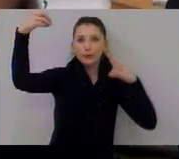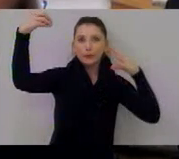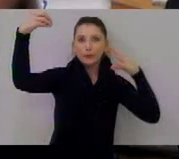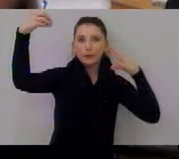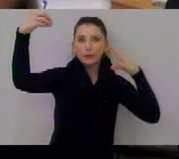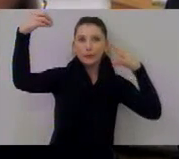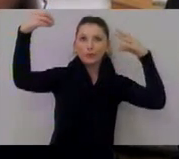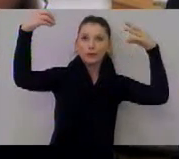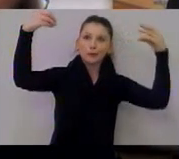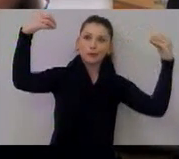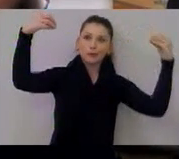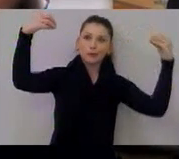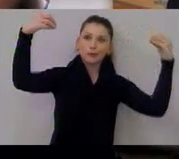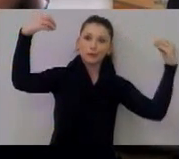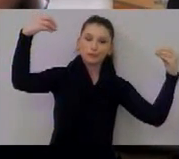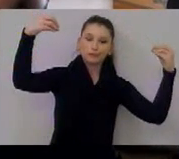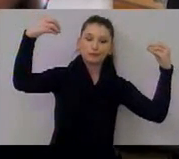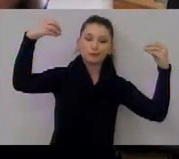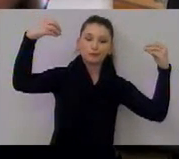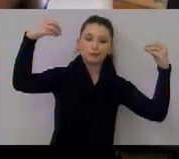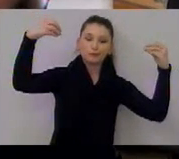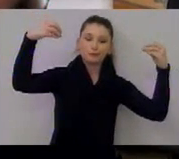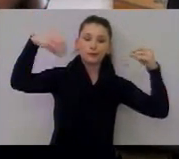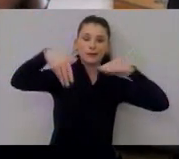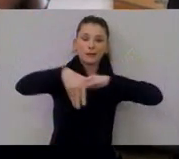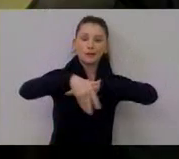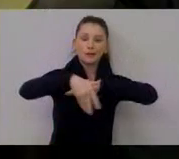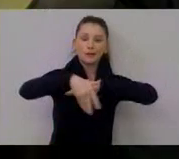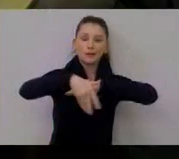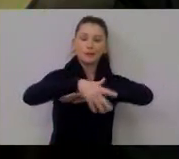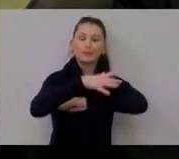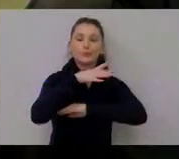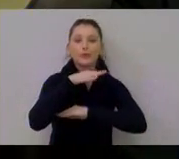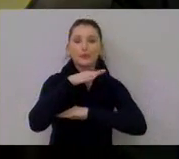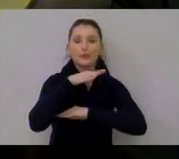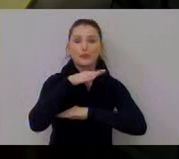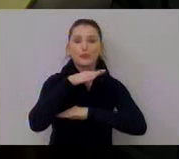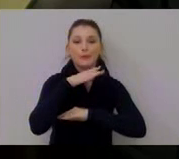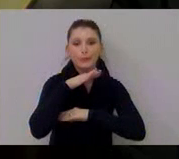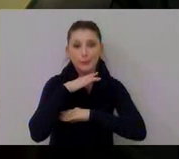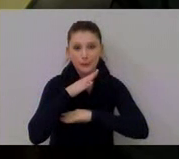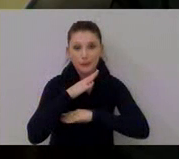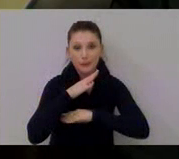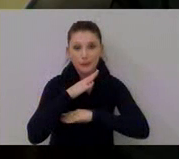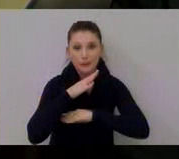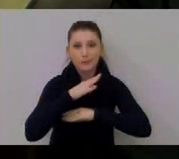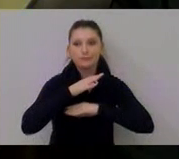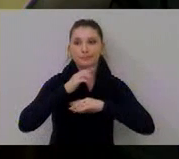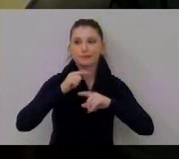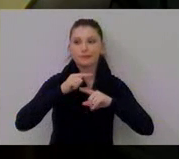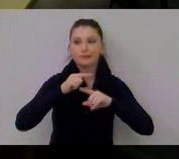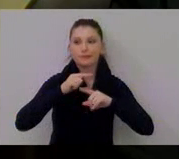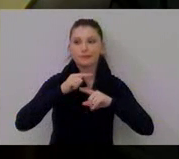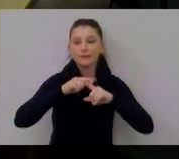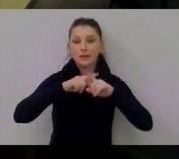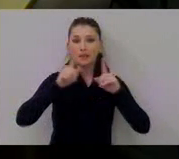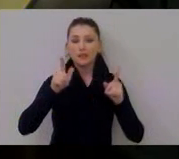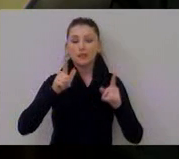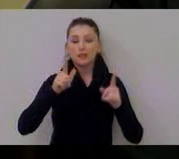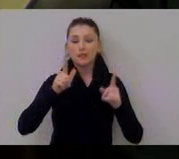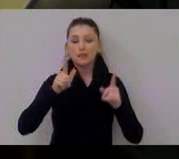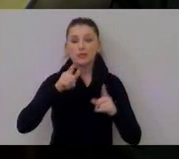Mas o pior é saber que a Avenida